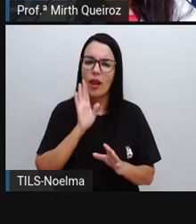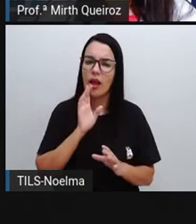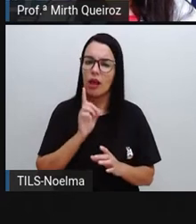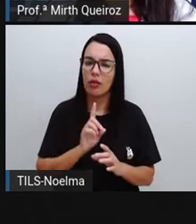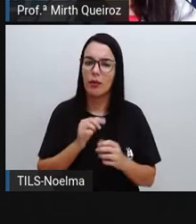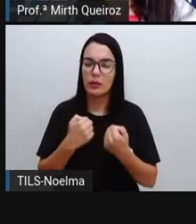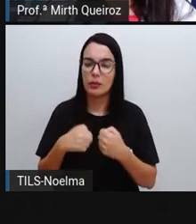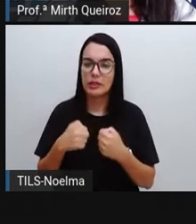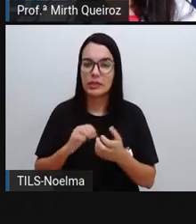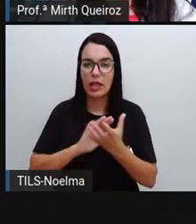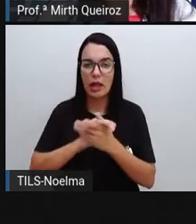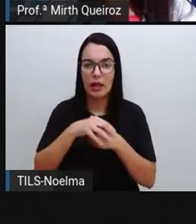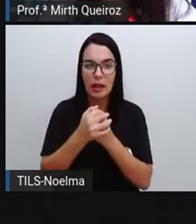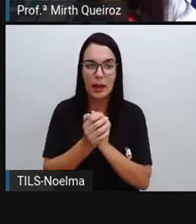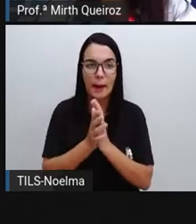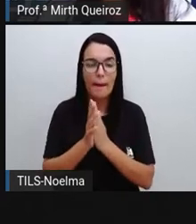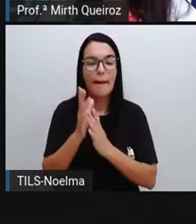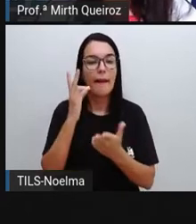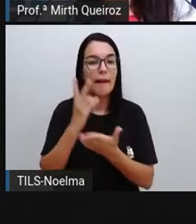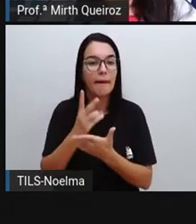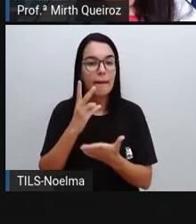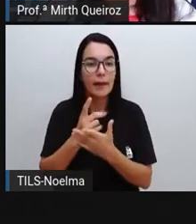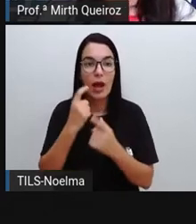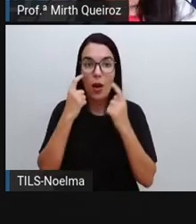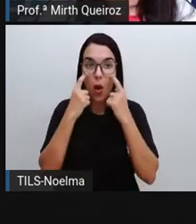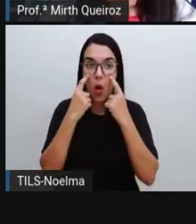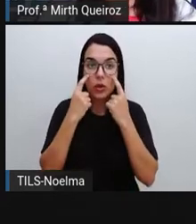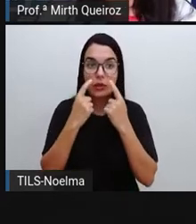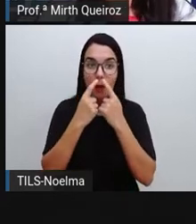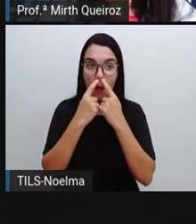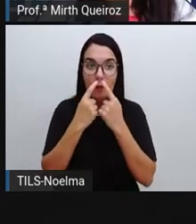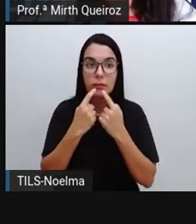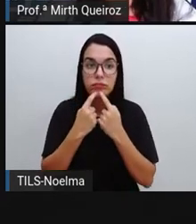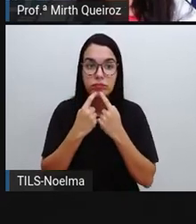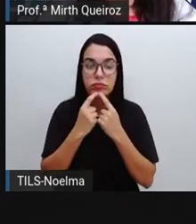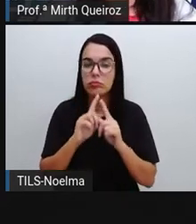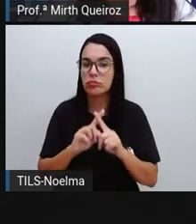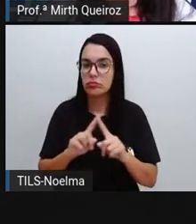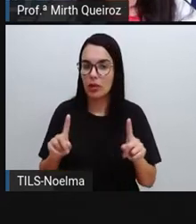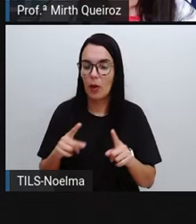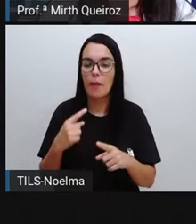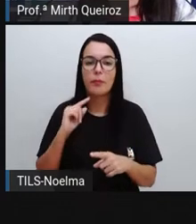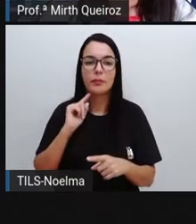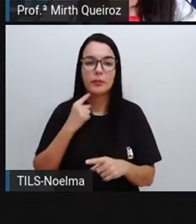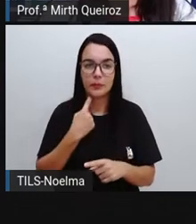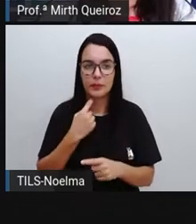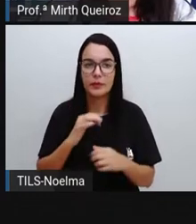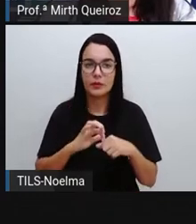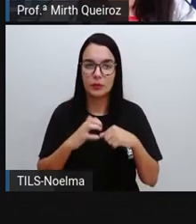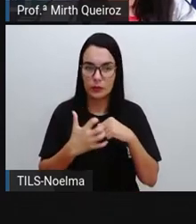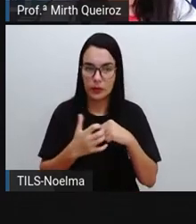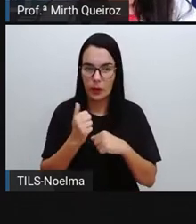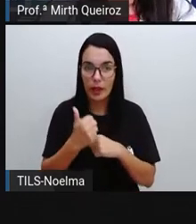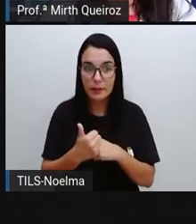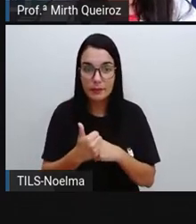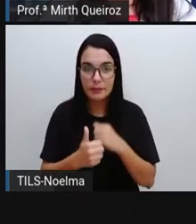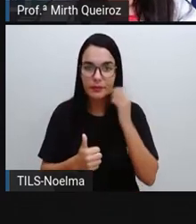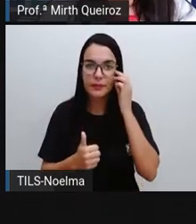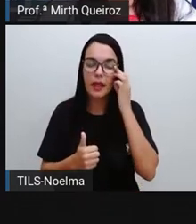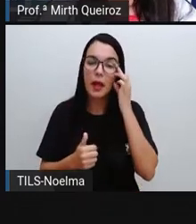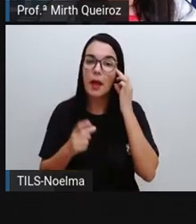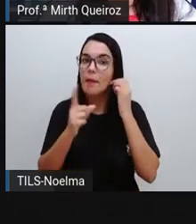as nossas mãos aí em olhos, nariz e boca, né? Uma vez que pode estar contaminado ali com o vírus.